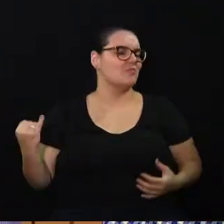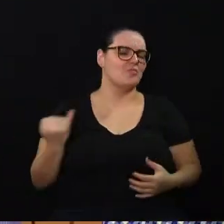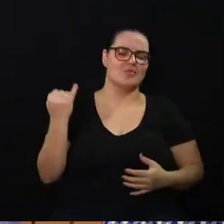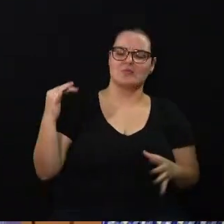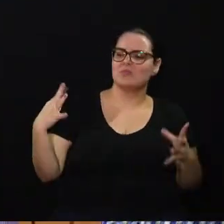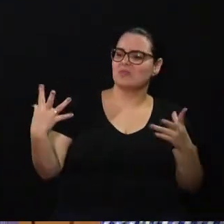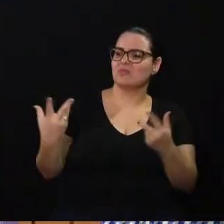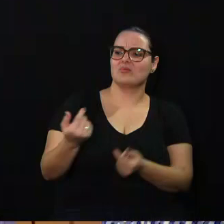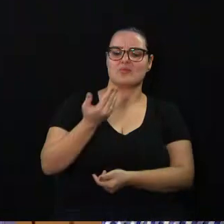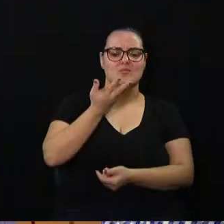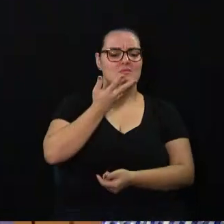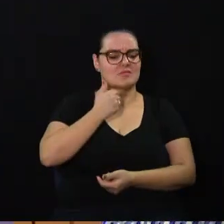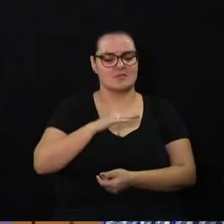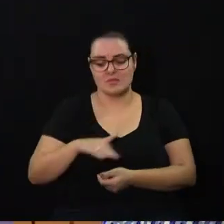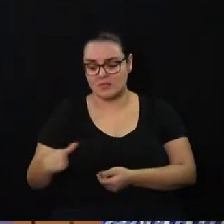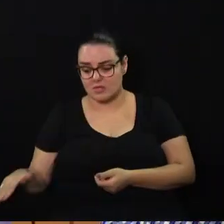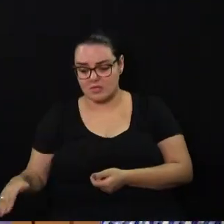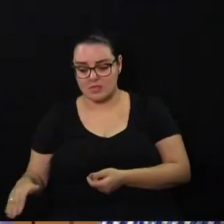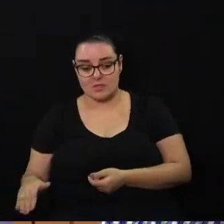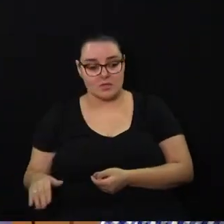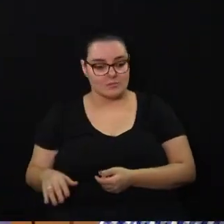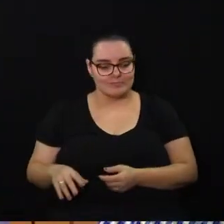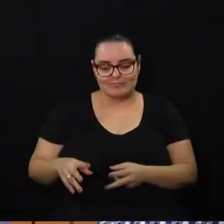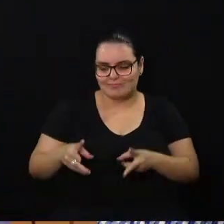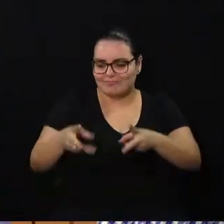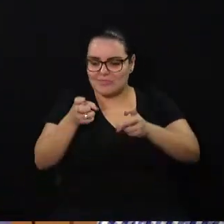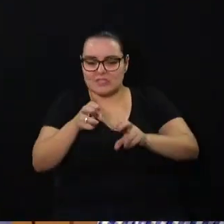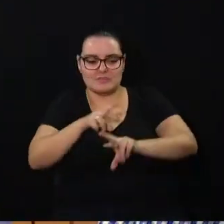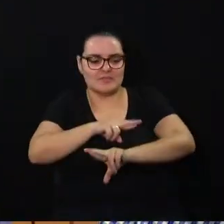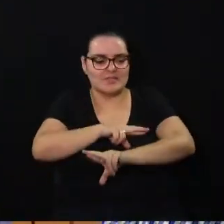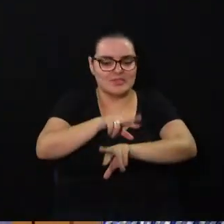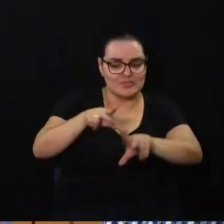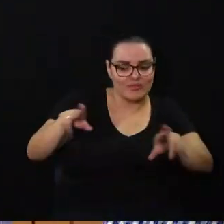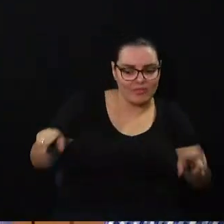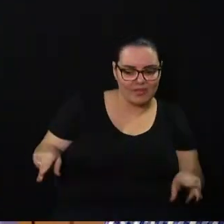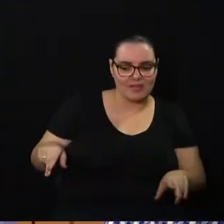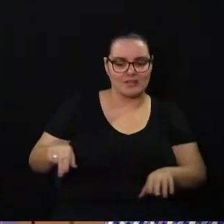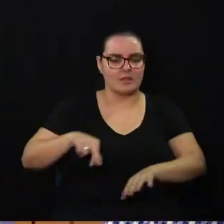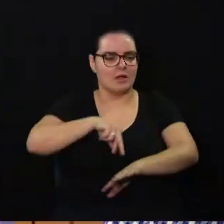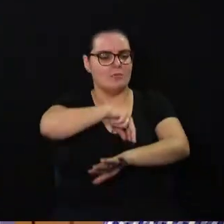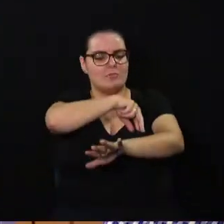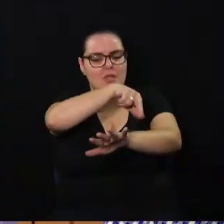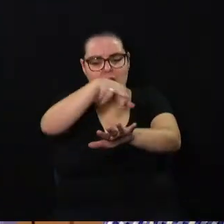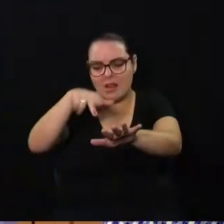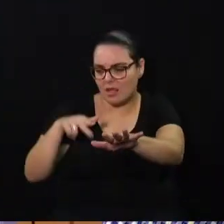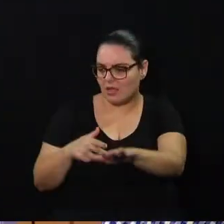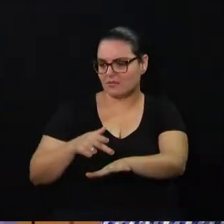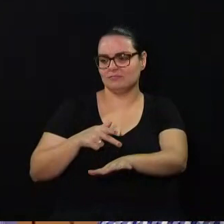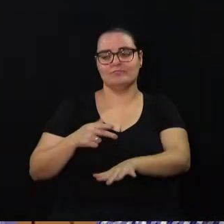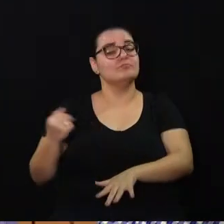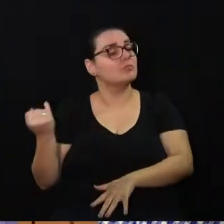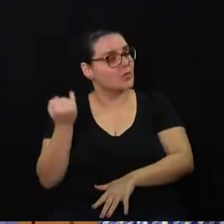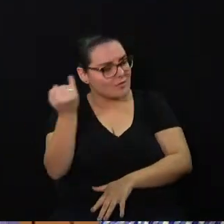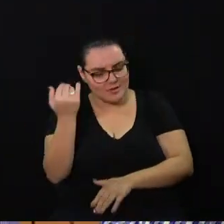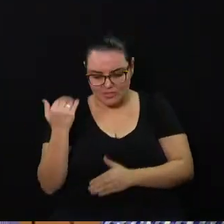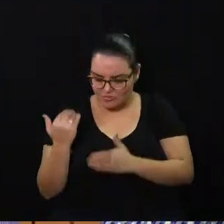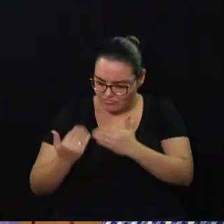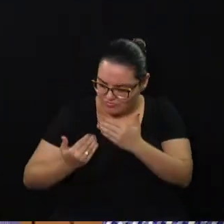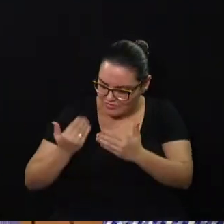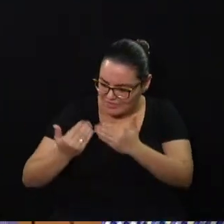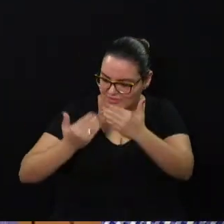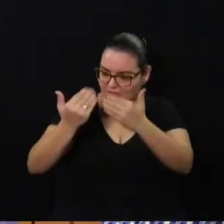o início de sua vida lidarem com as diferenças quanto à diversidade é importante no processo educacional né